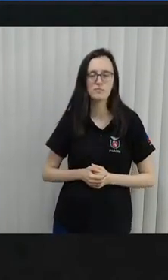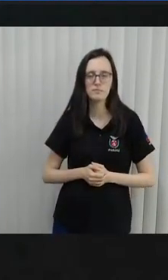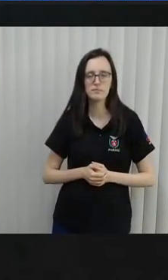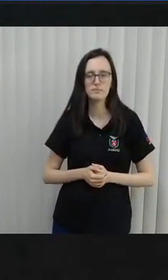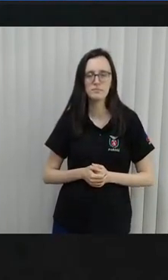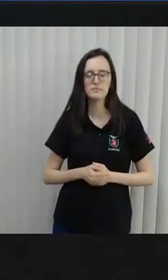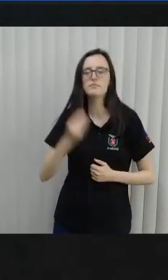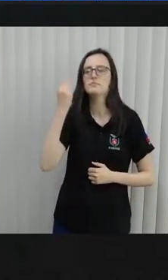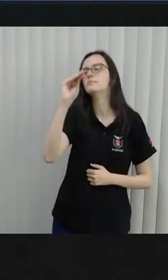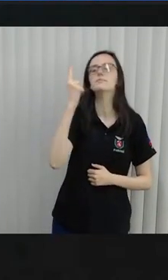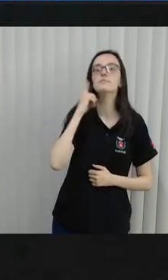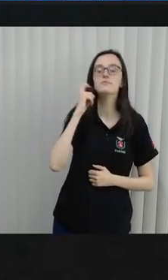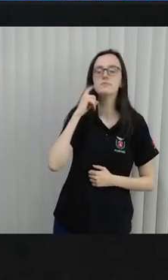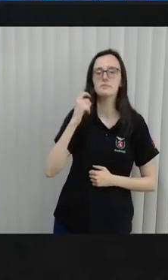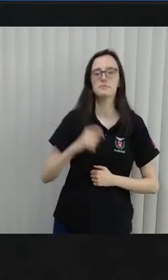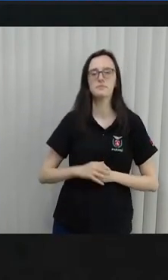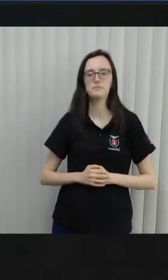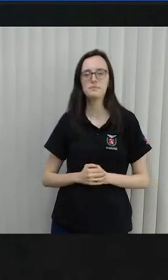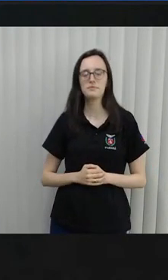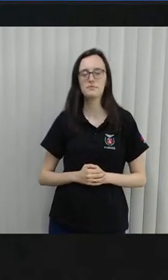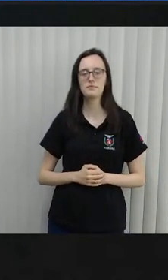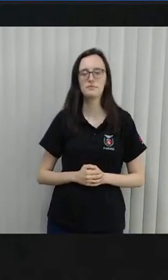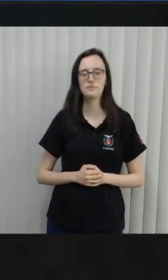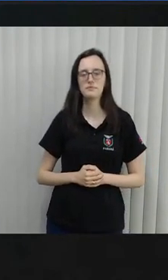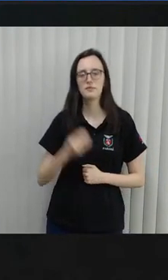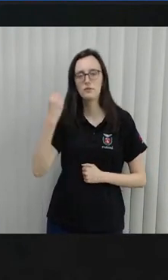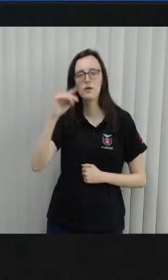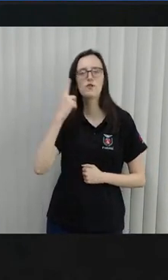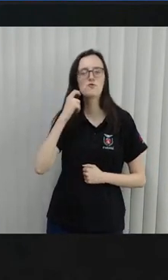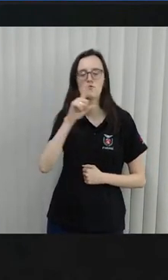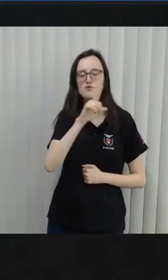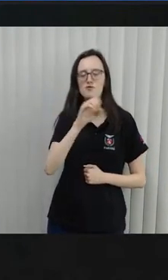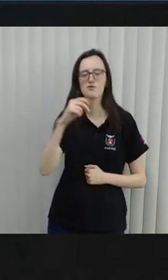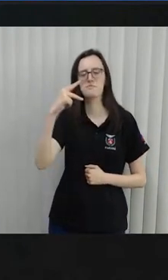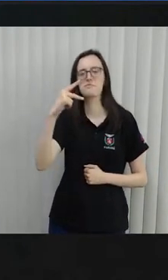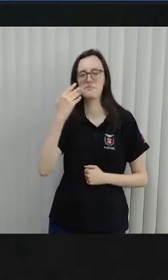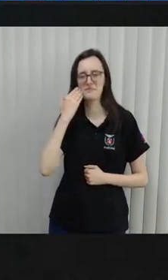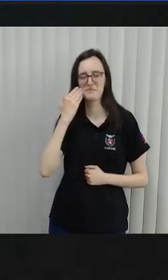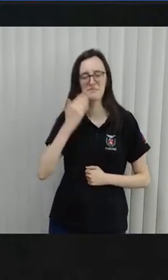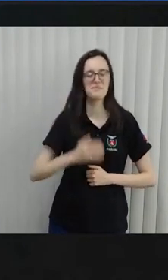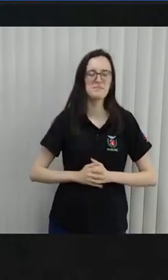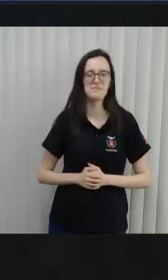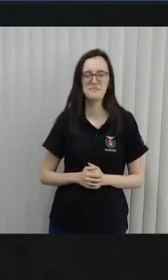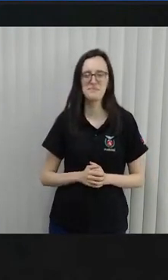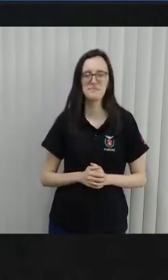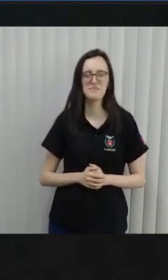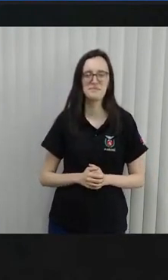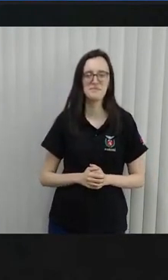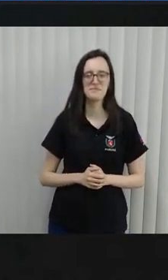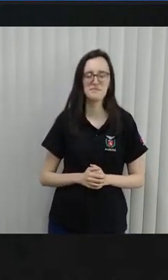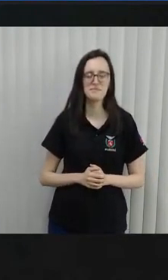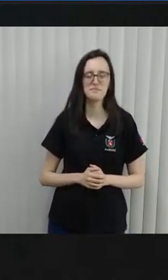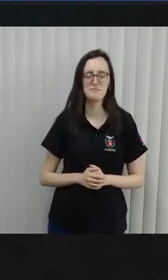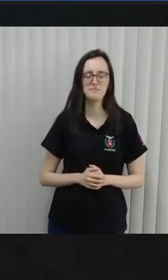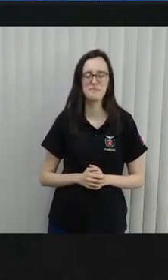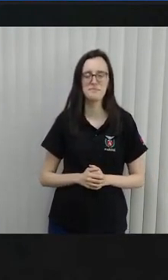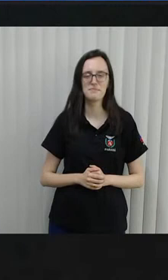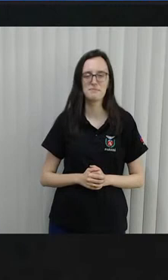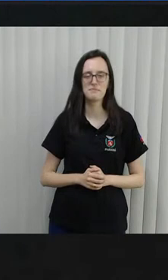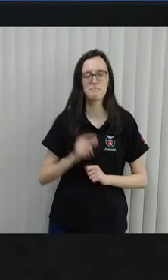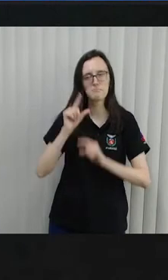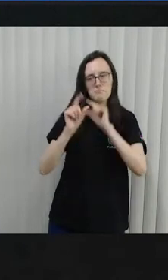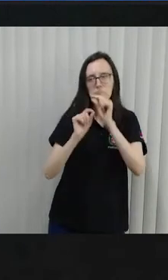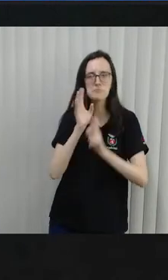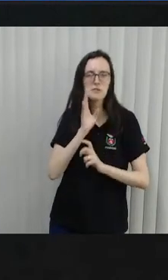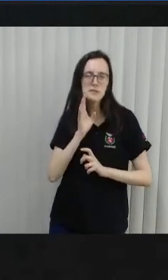som. Vou colocar um som aqui que você... Vou colocar um som de loop, né? Pra ficar tocando sempre. Esse aqui tá legal, deixa eu ver.